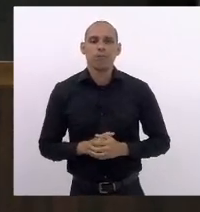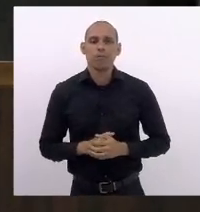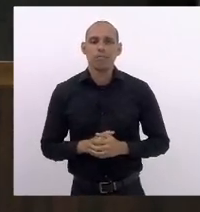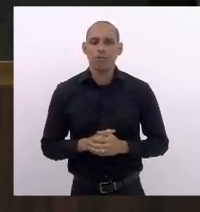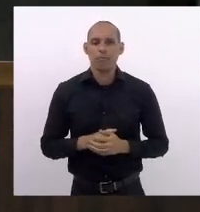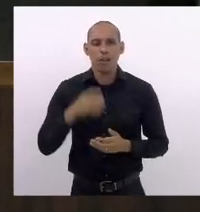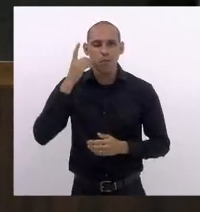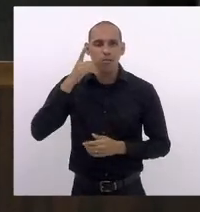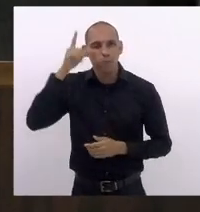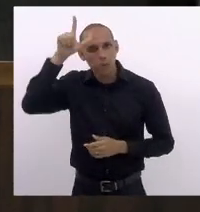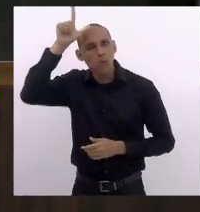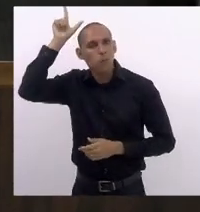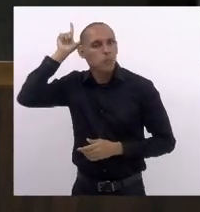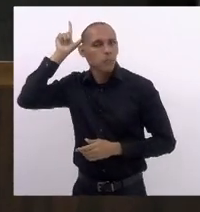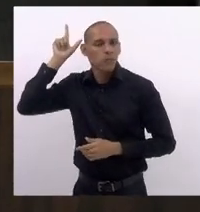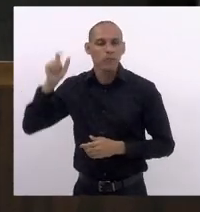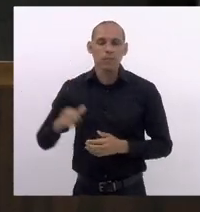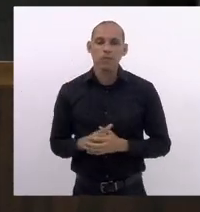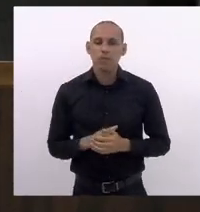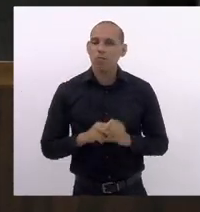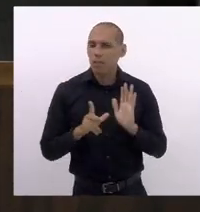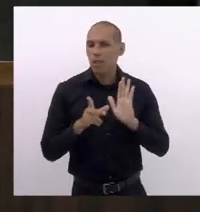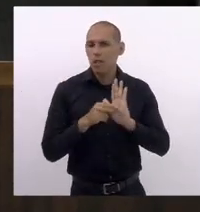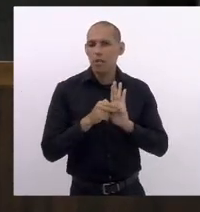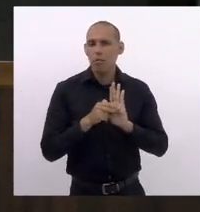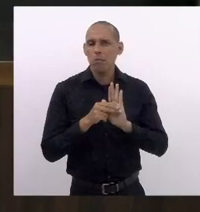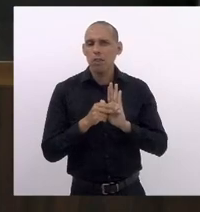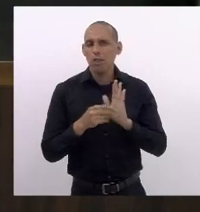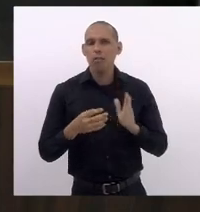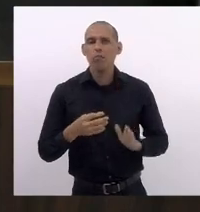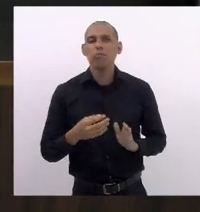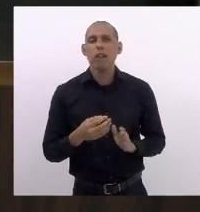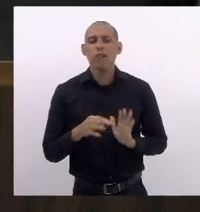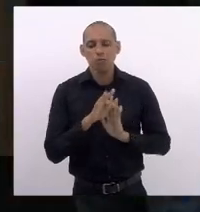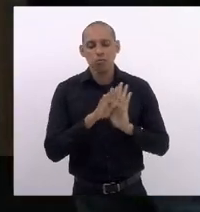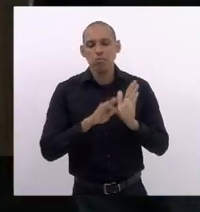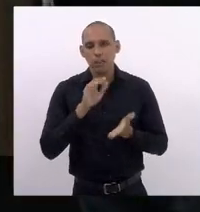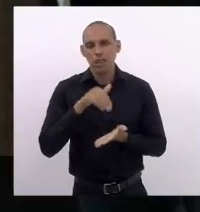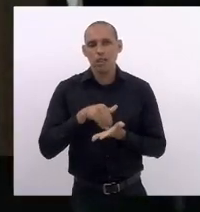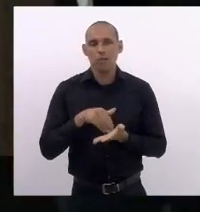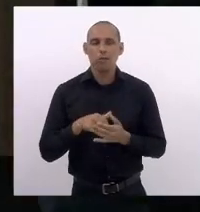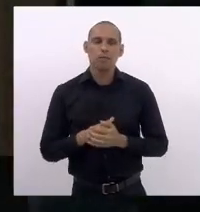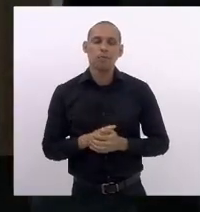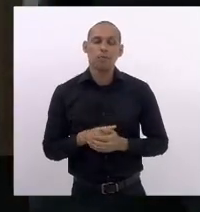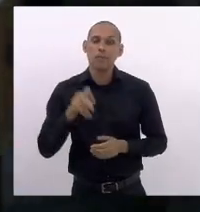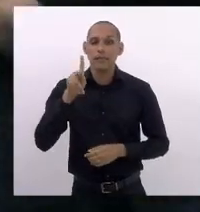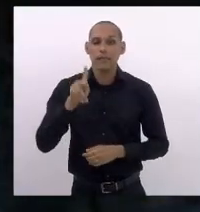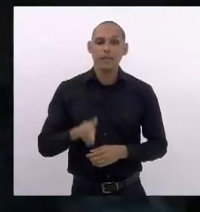Deputado Luiz, com emenda conforme a final de redação que a gente... Senhor presidente,